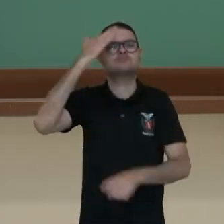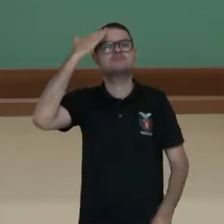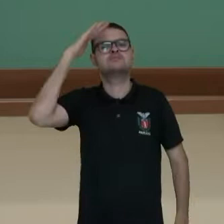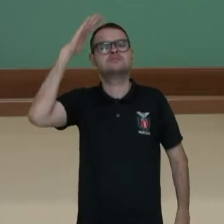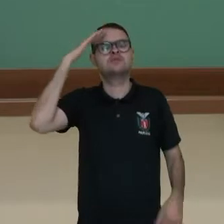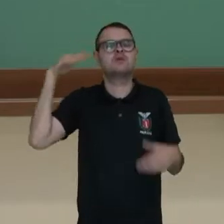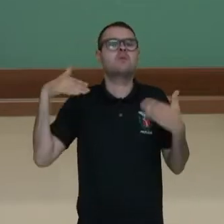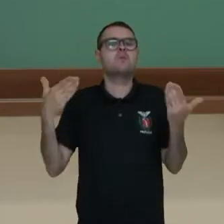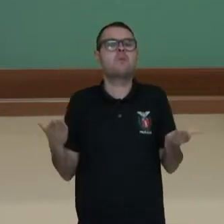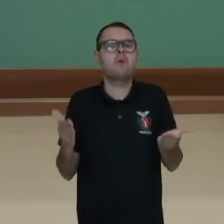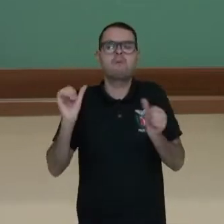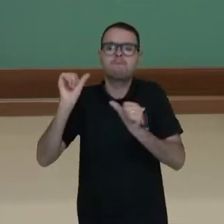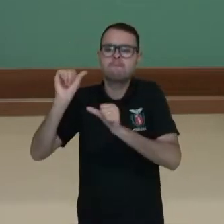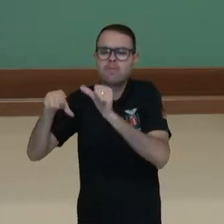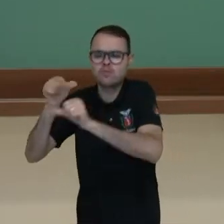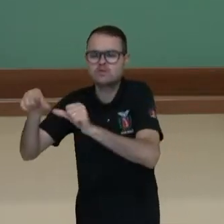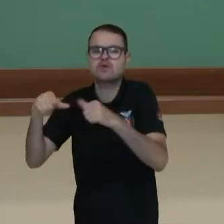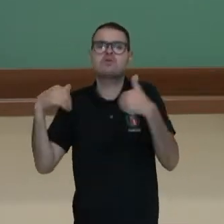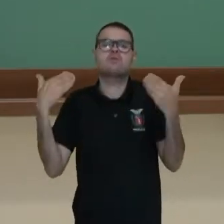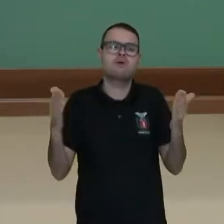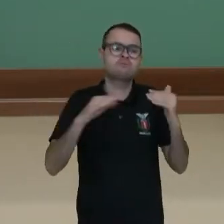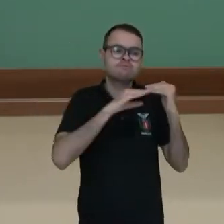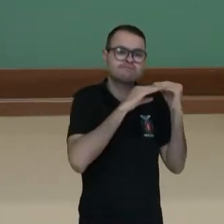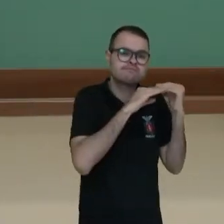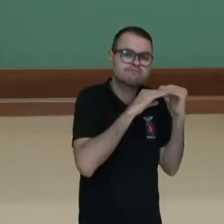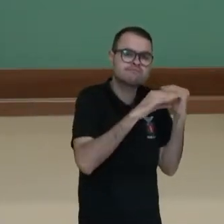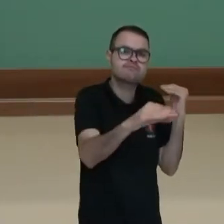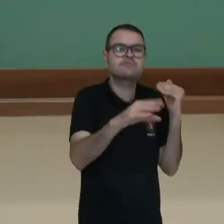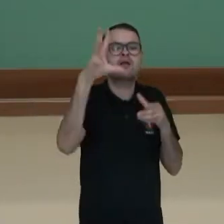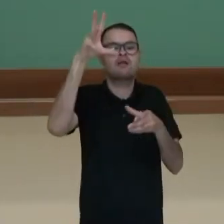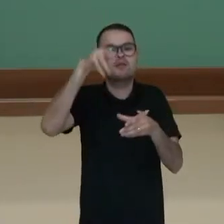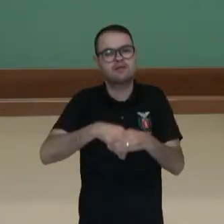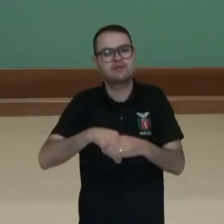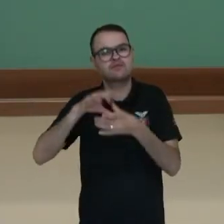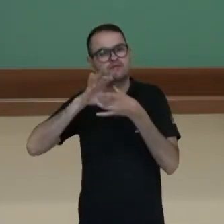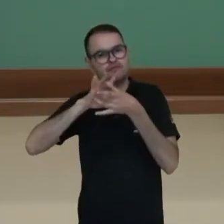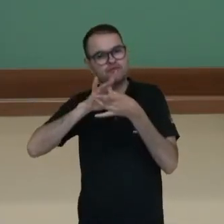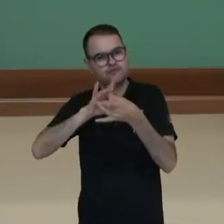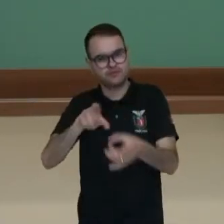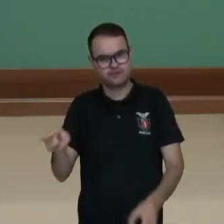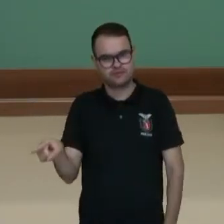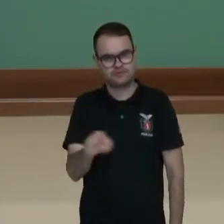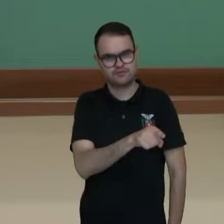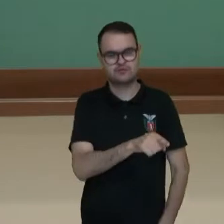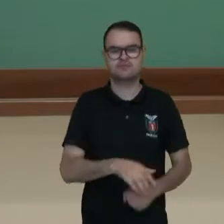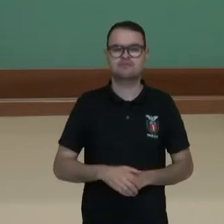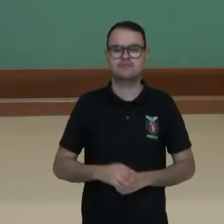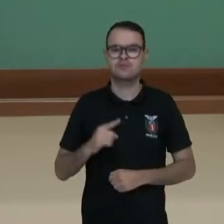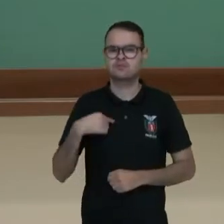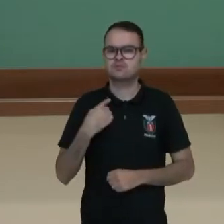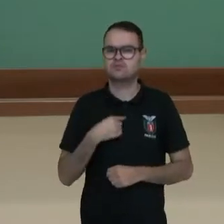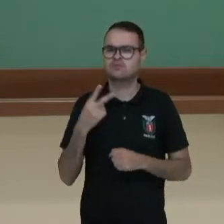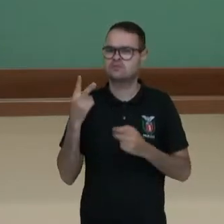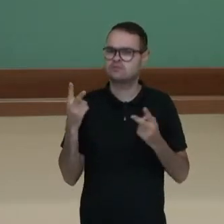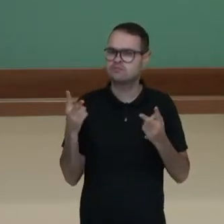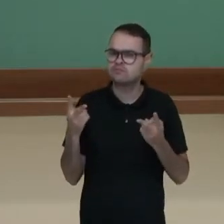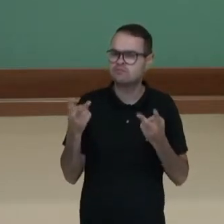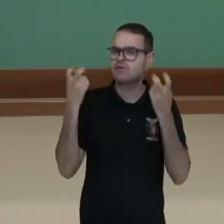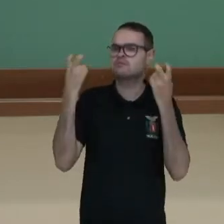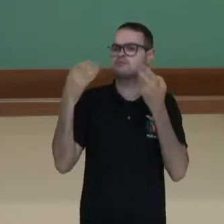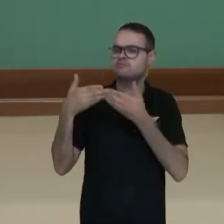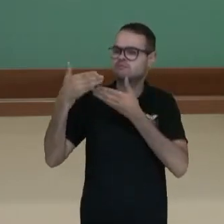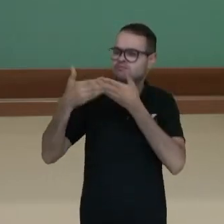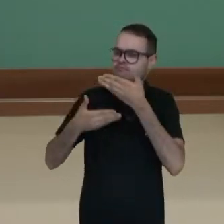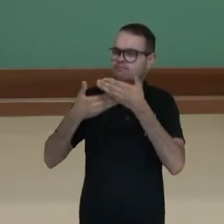quais são as permanências dentro desses contextos. Isso a gente vai percebendo ao investigar